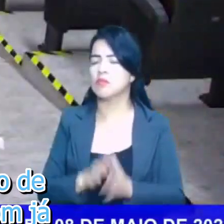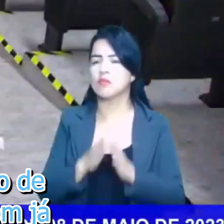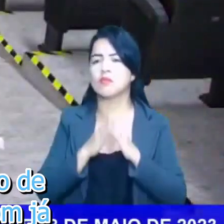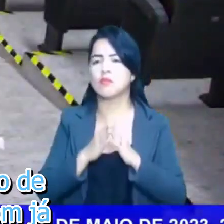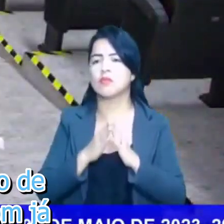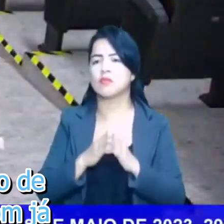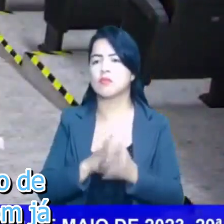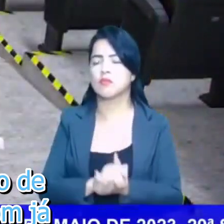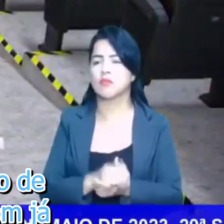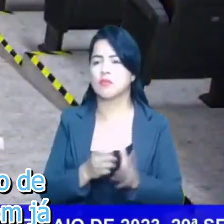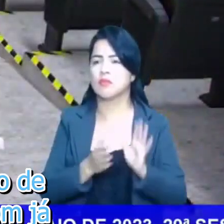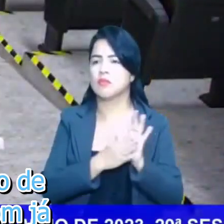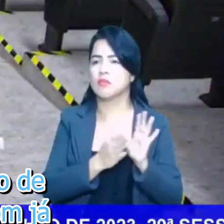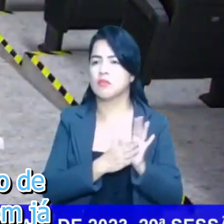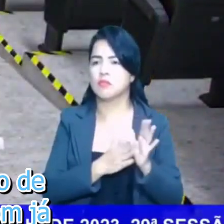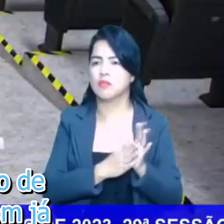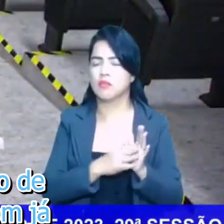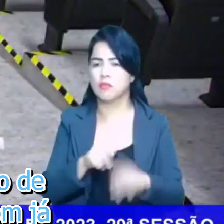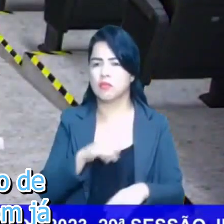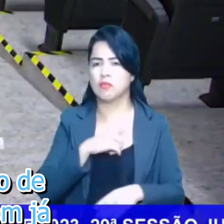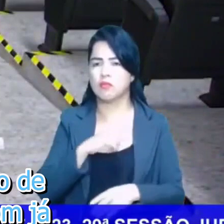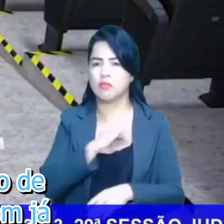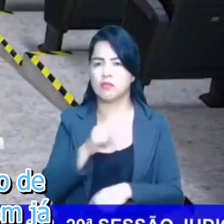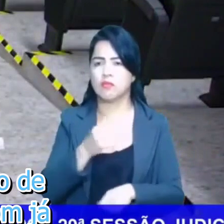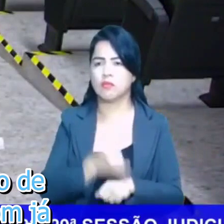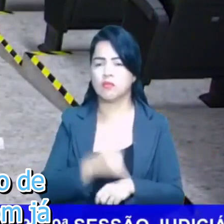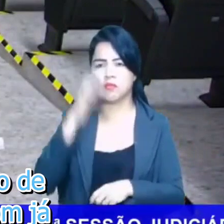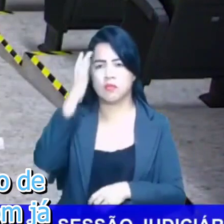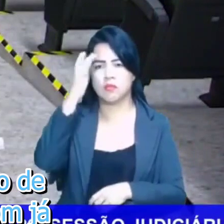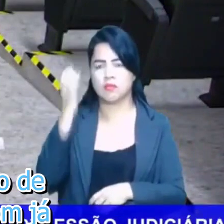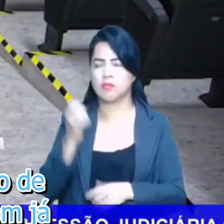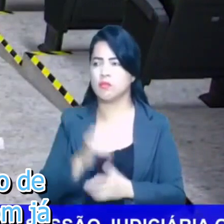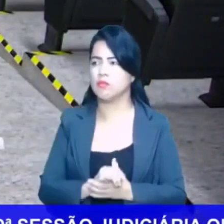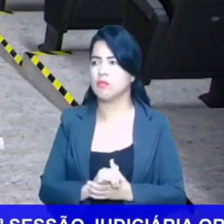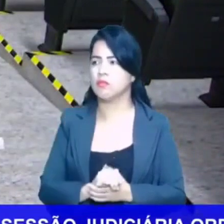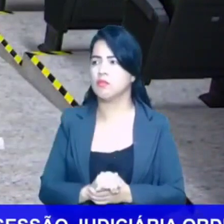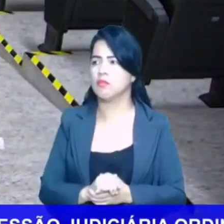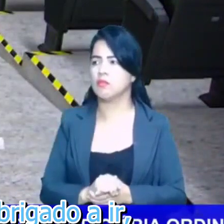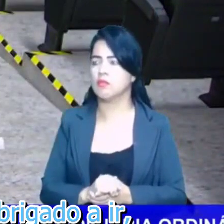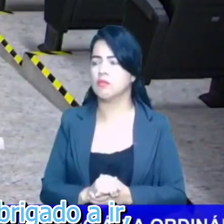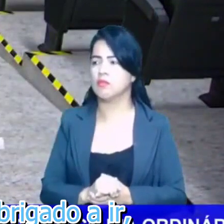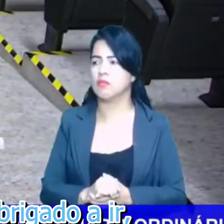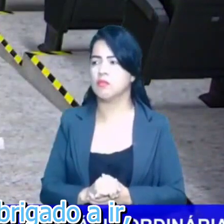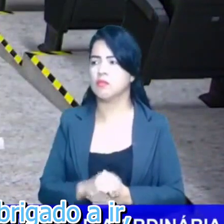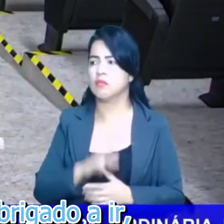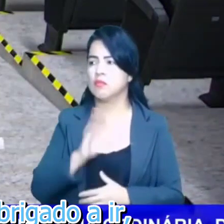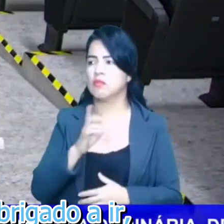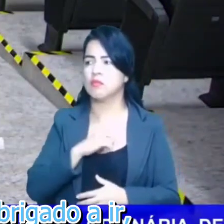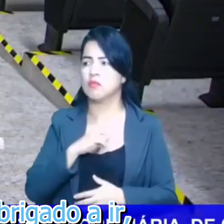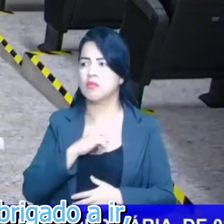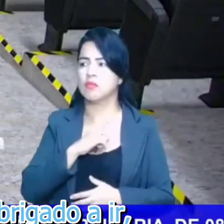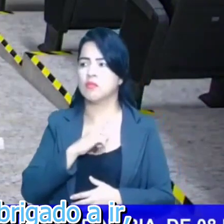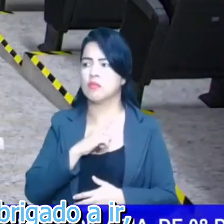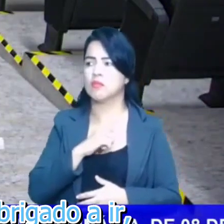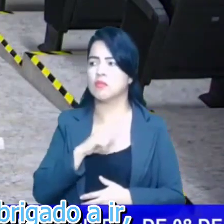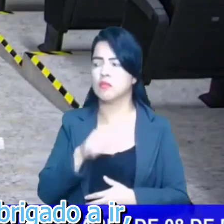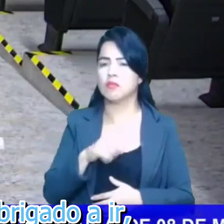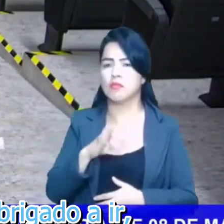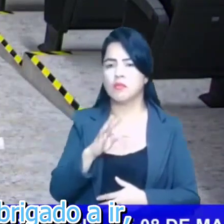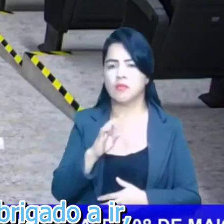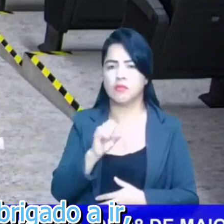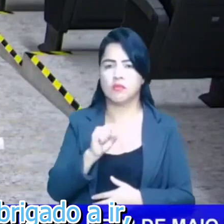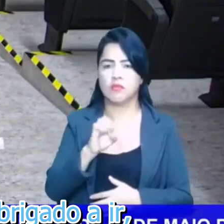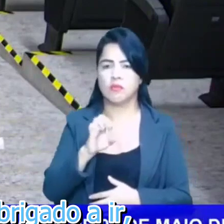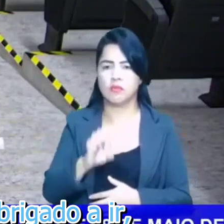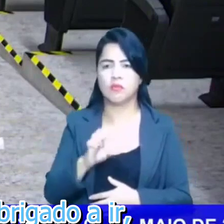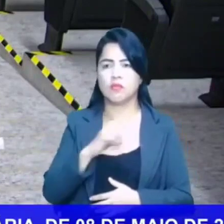mesa. É só a propósito, não é? Da imagem novamente amanhã, direcionada aos assentos do plenário. Já atualmente agora, ao lado direito, apenas um homem